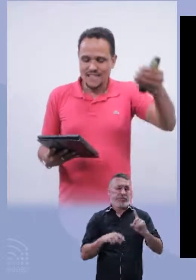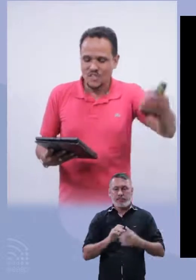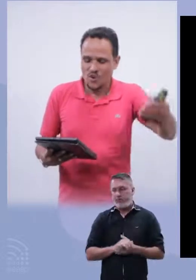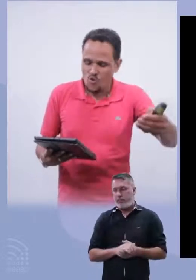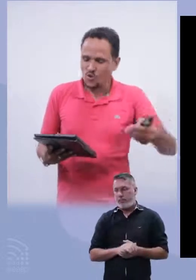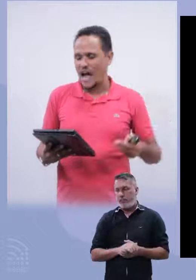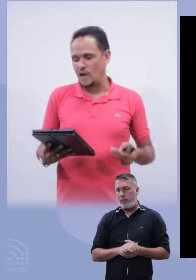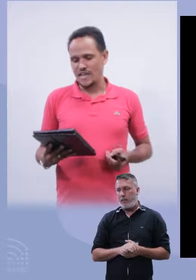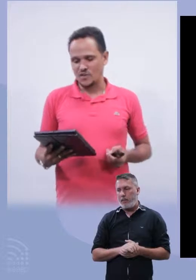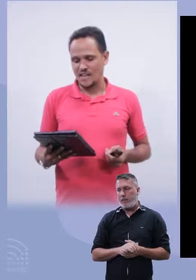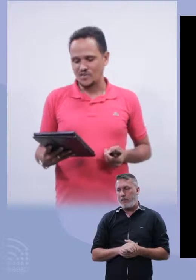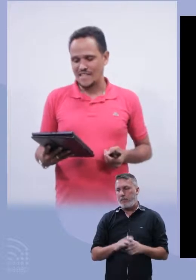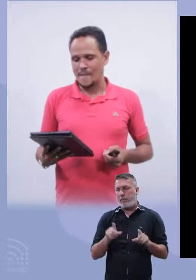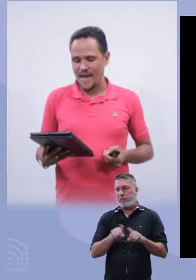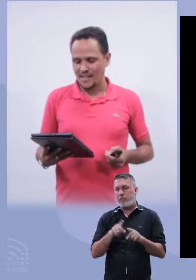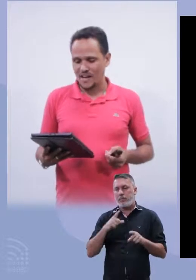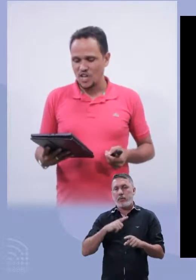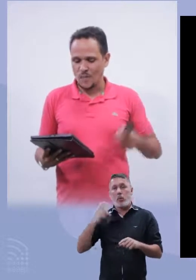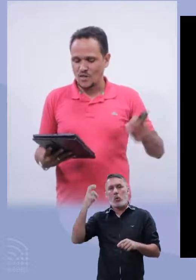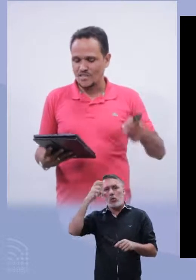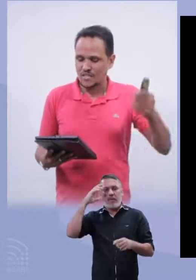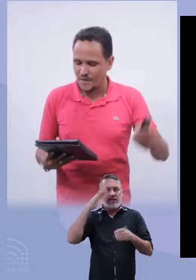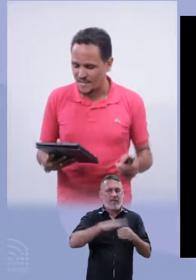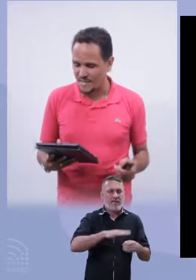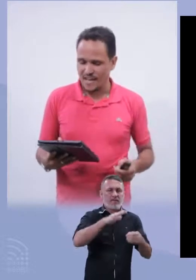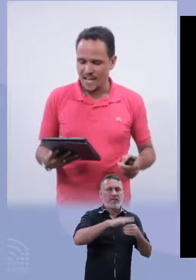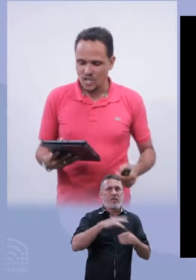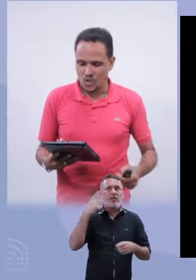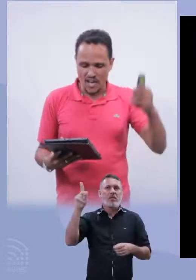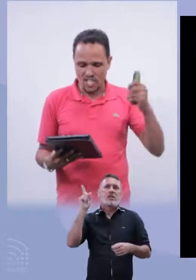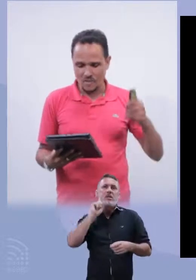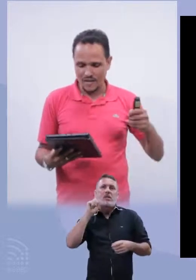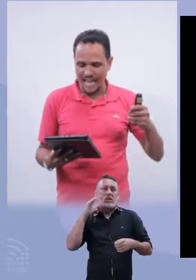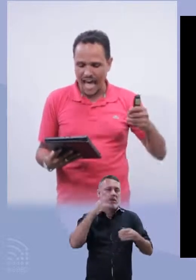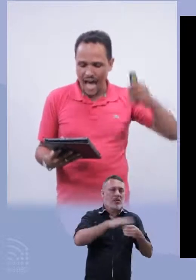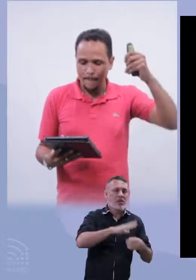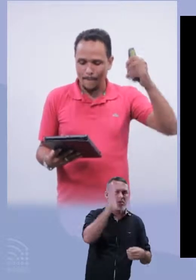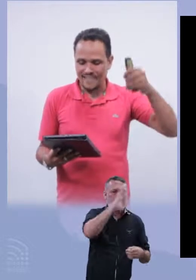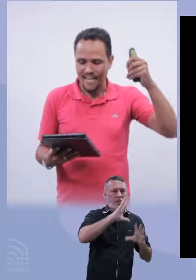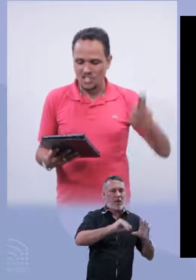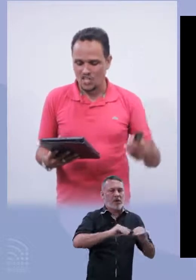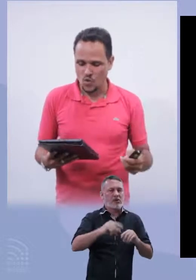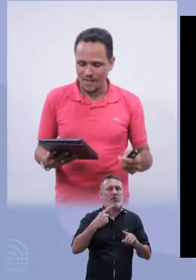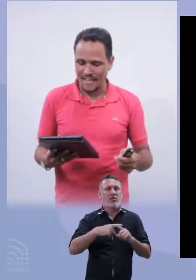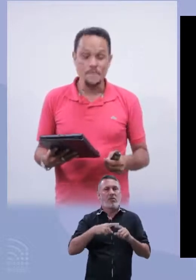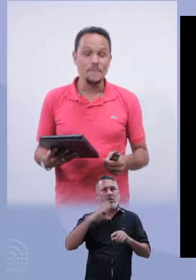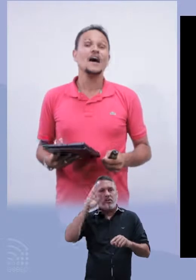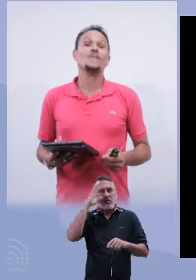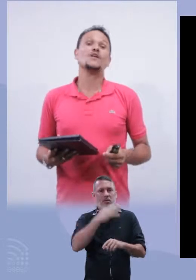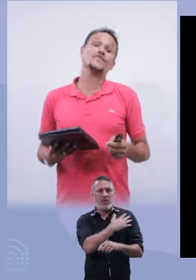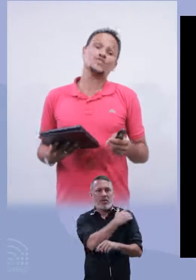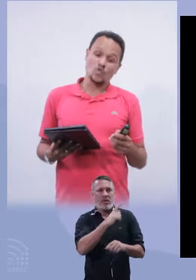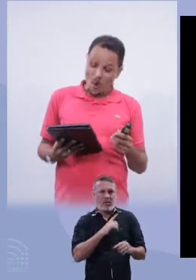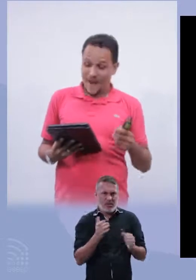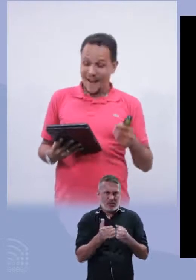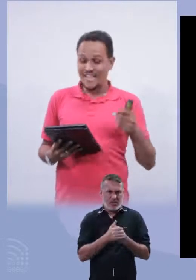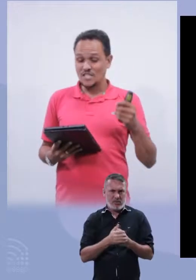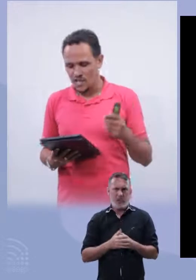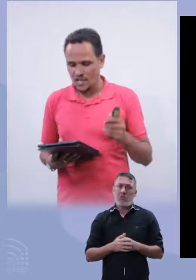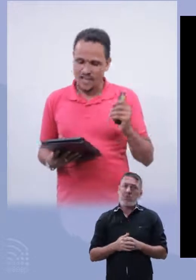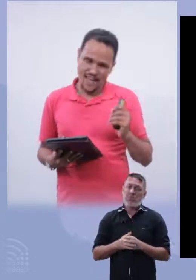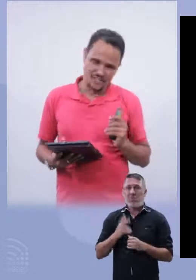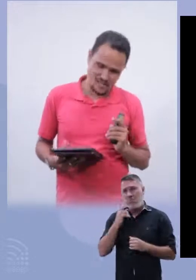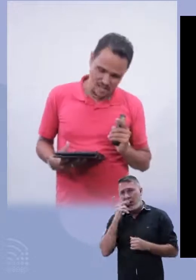A dominação cultural dos Estados Unidos da América sobre a sociedade brasileira, que o regime militar pretendia esconder. Professor,